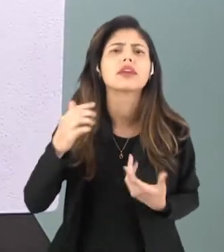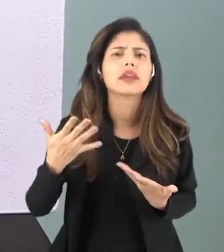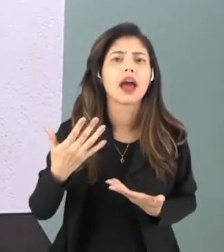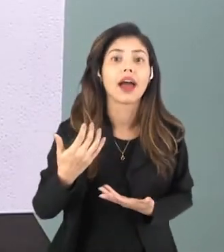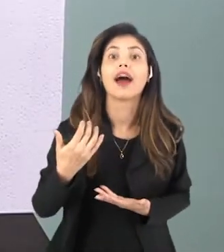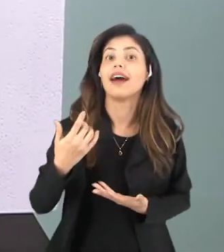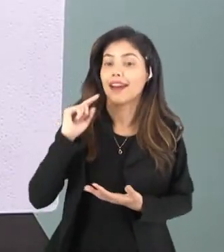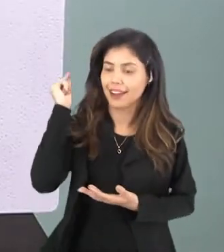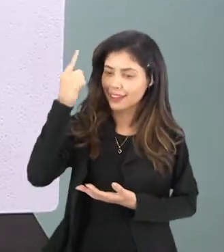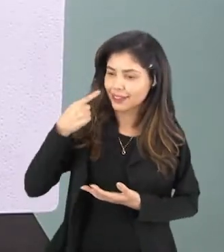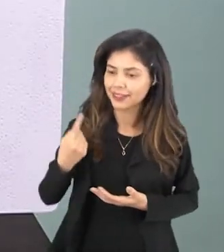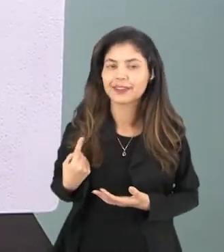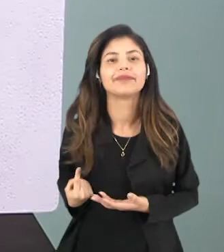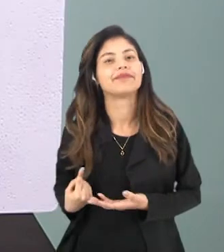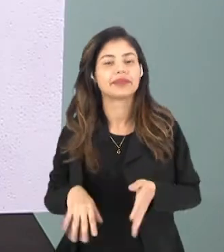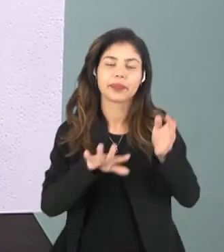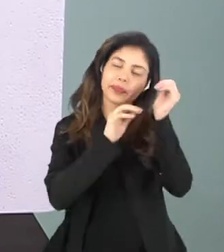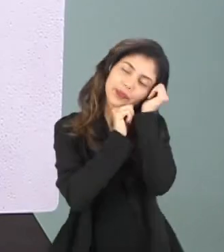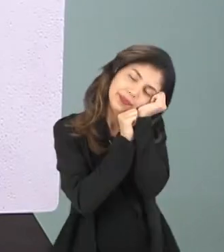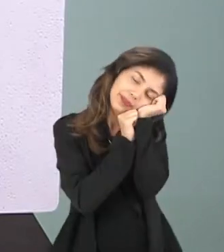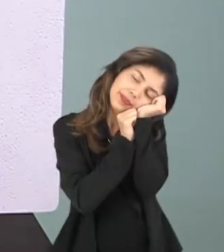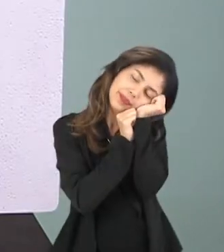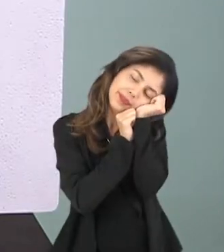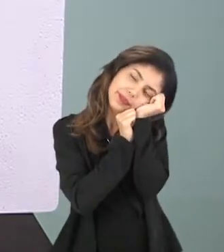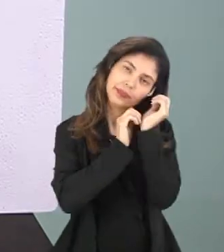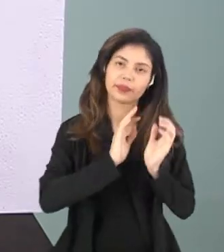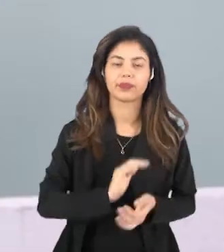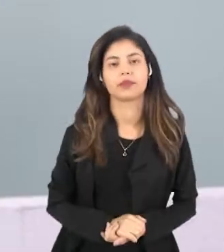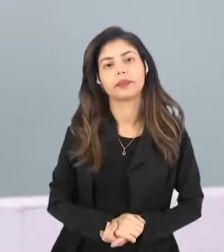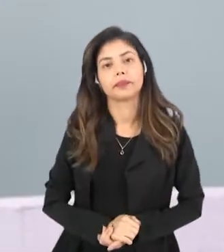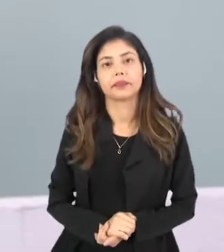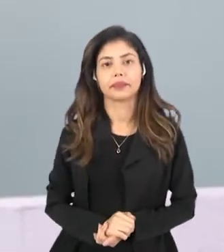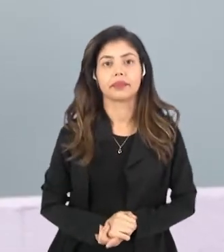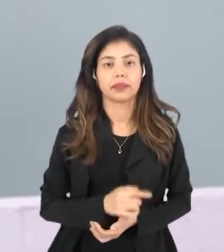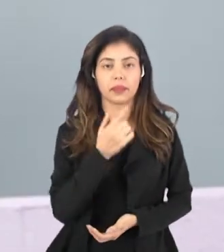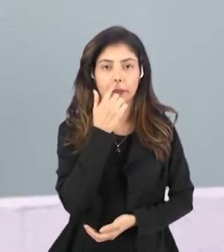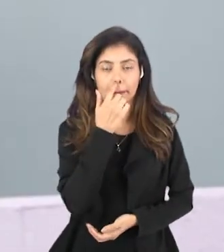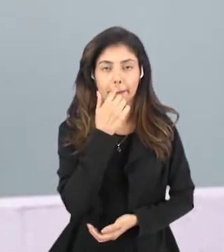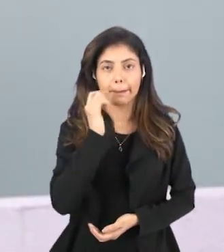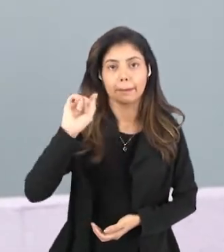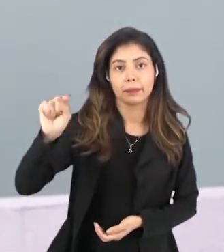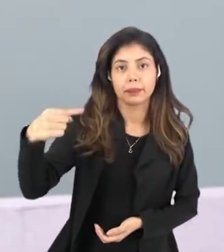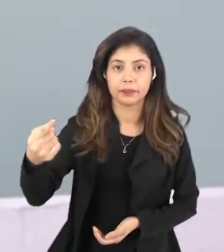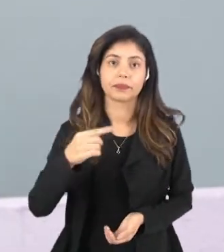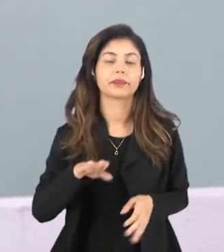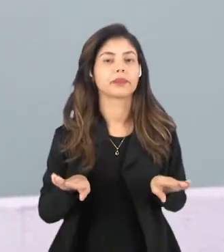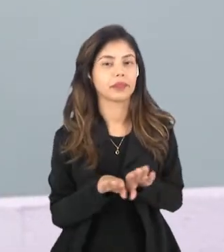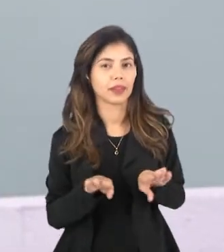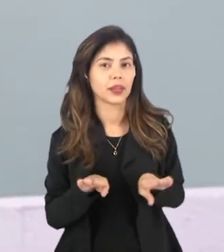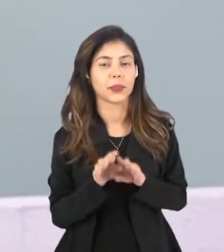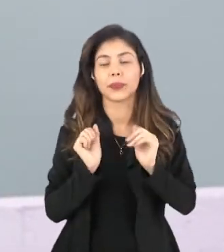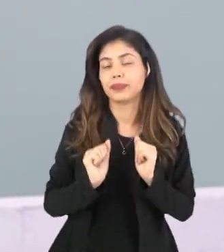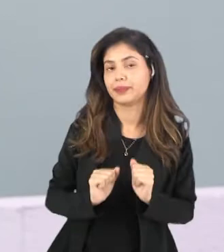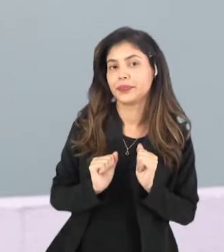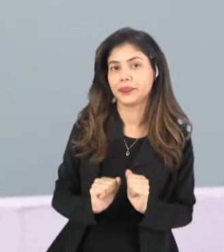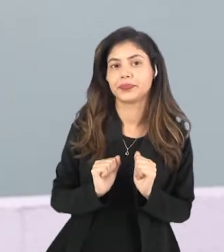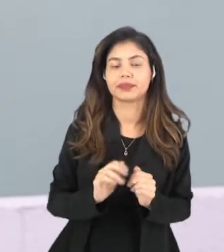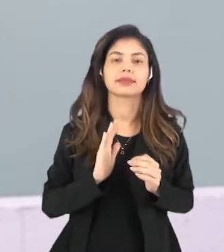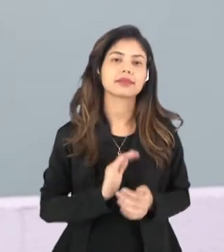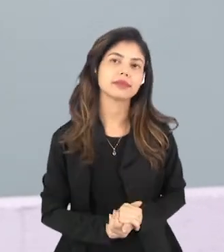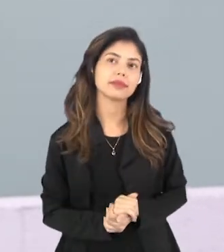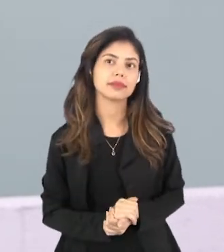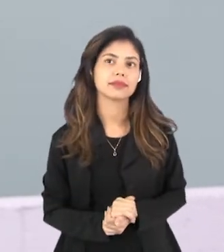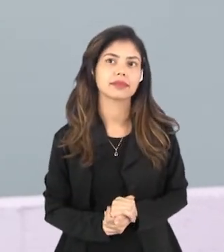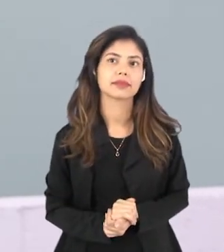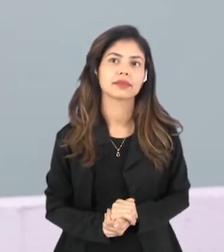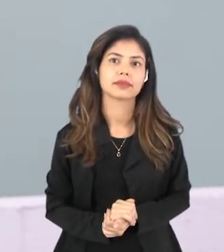Cachinhos Dourados dormindo muito bem em seguida também pode colocar